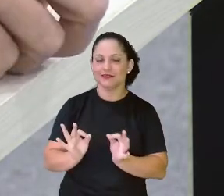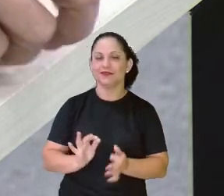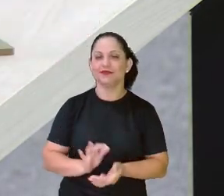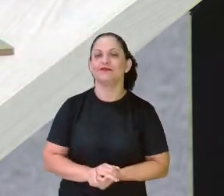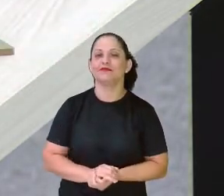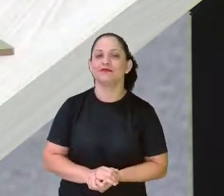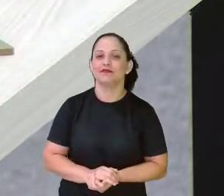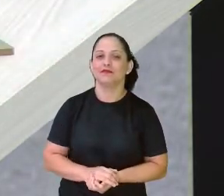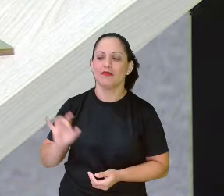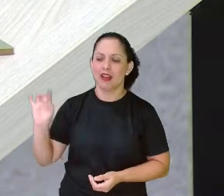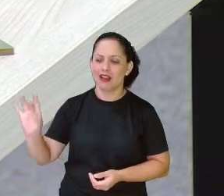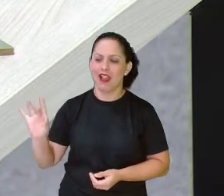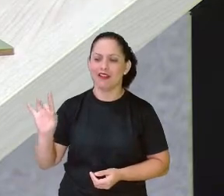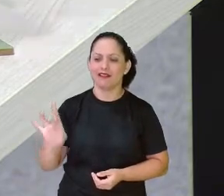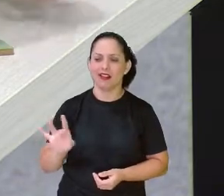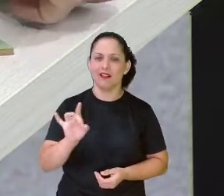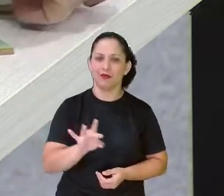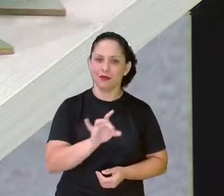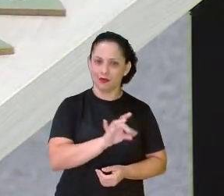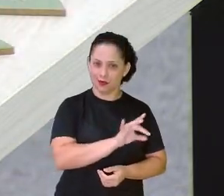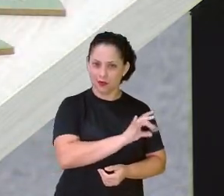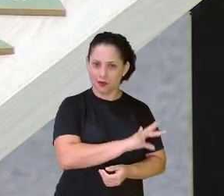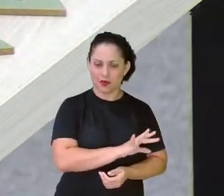Cada um vale uma partezinha dessa.